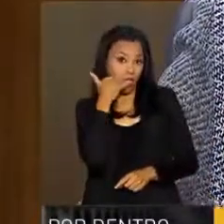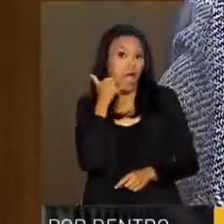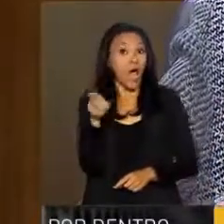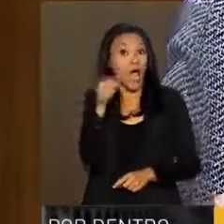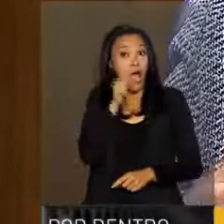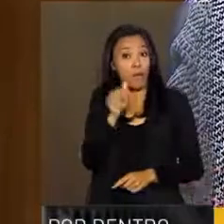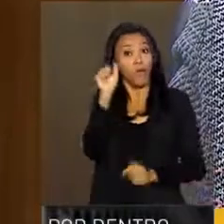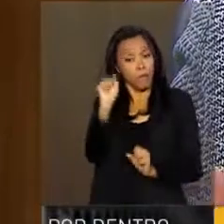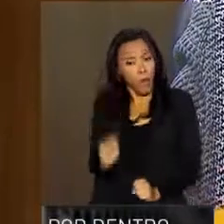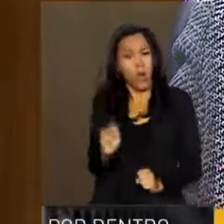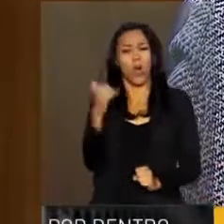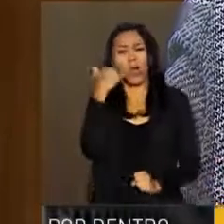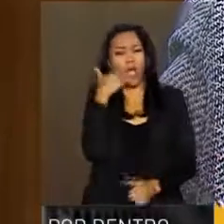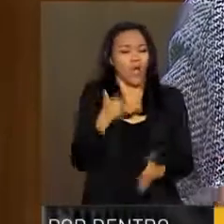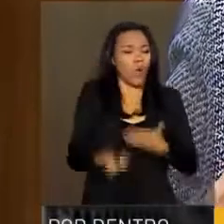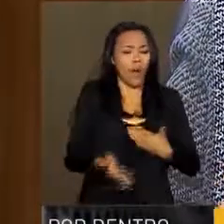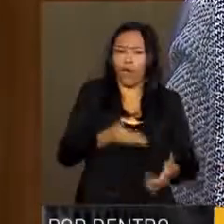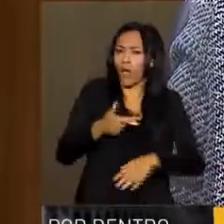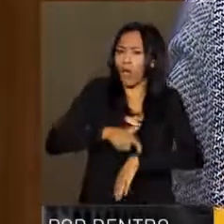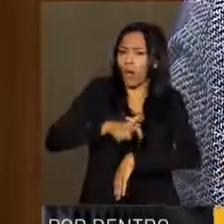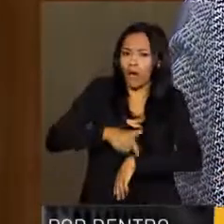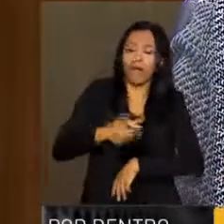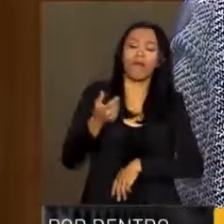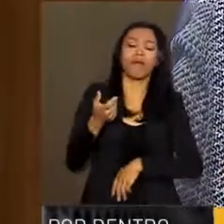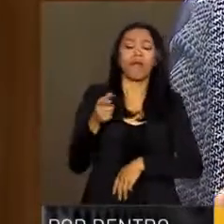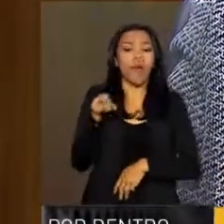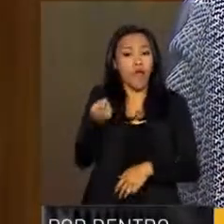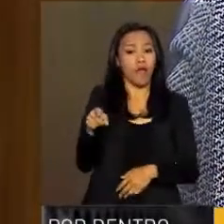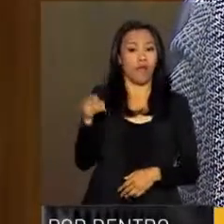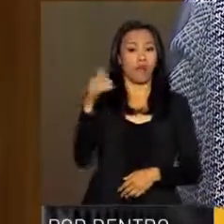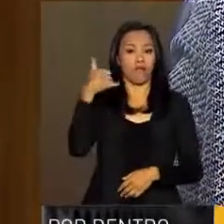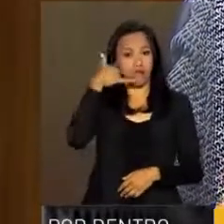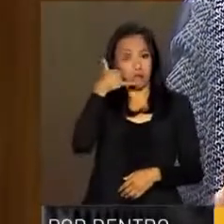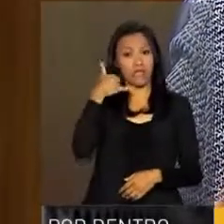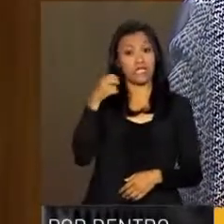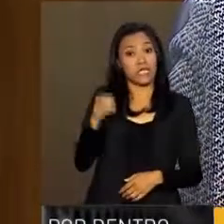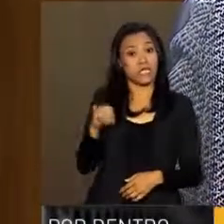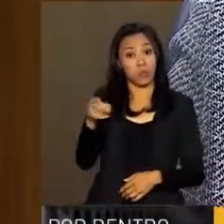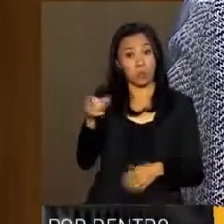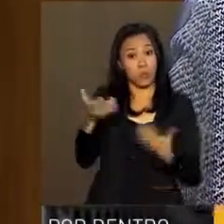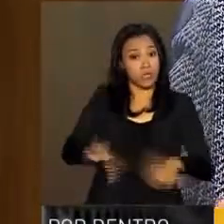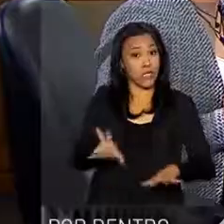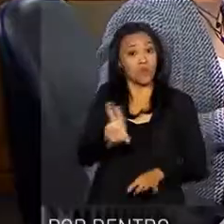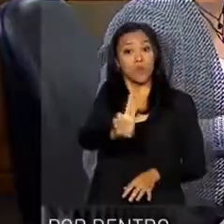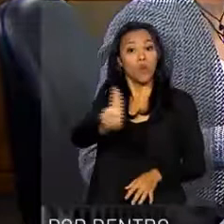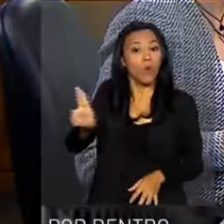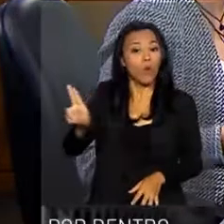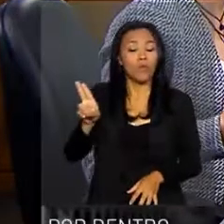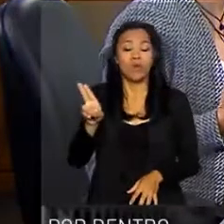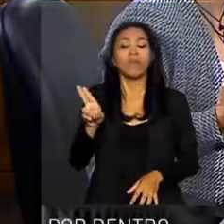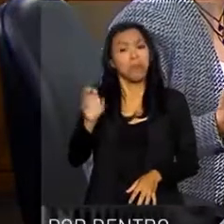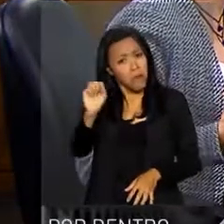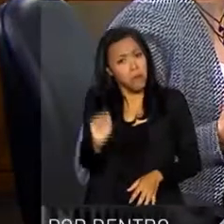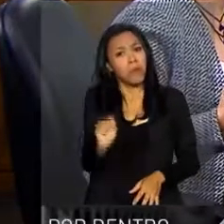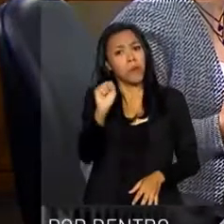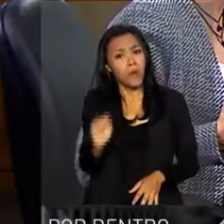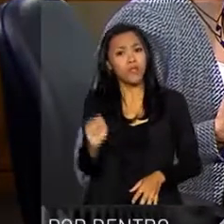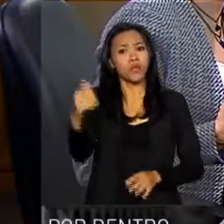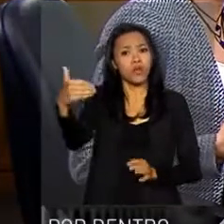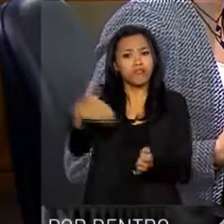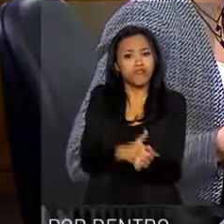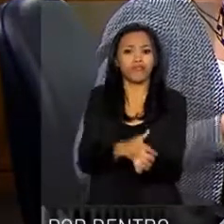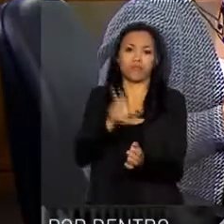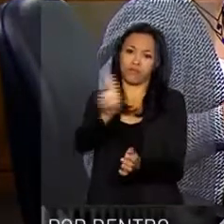a qualquer hora do dia ela liga e ela se ela não quiser dizer o seu nome ela pode ter o seu sigilo